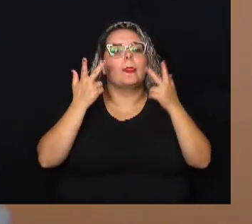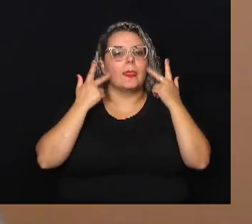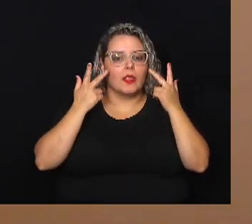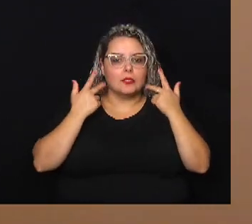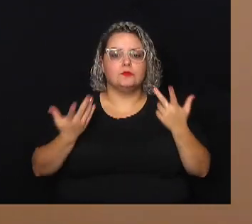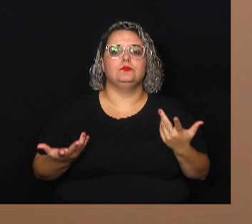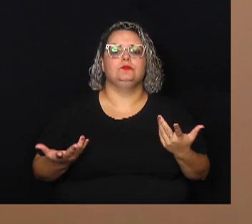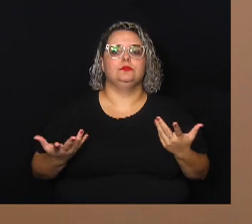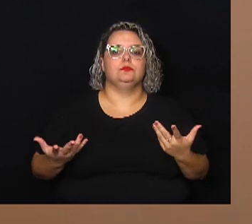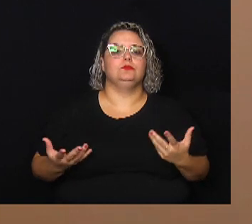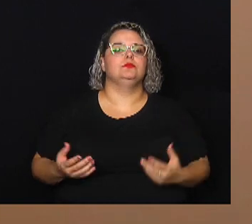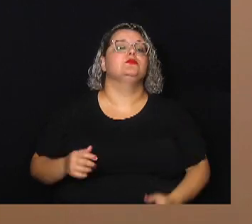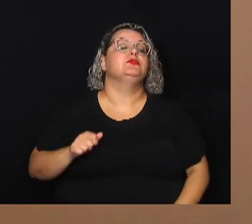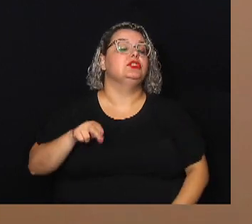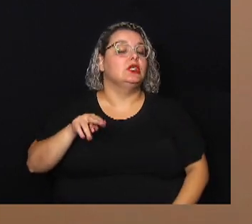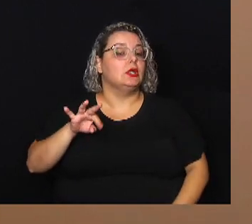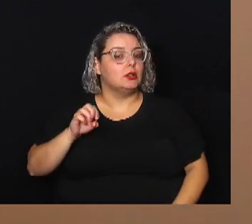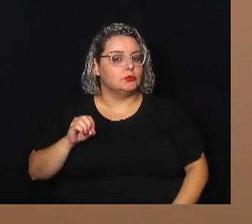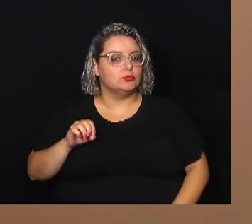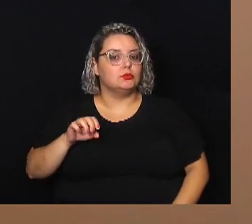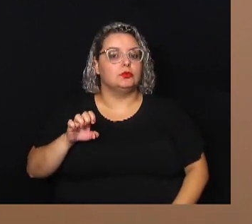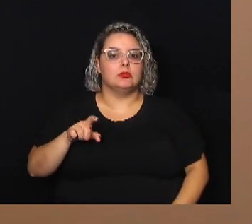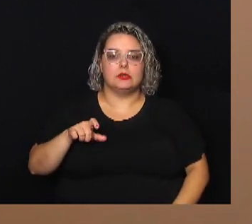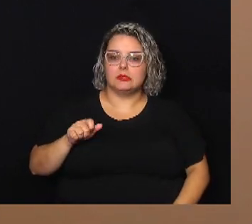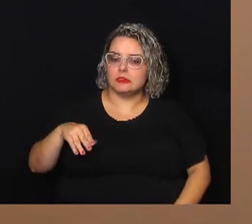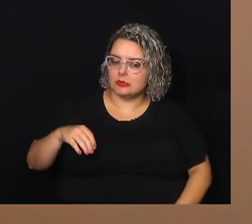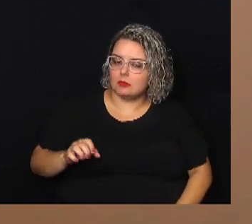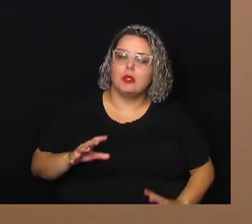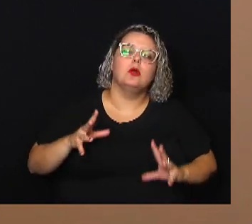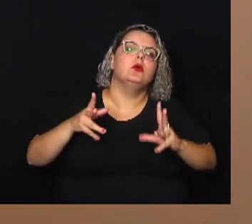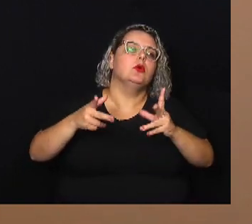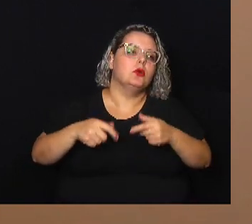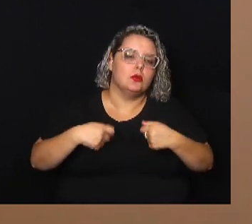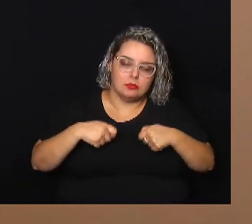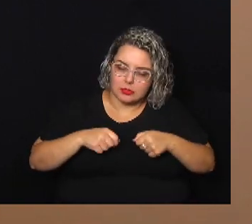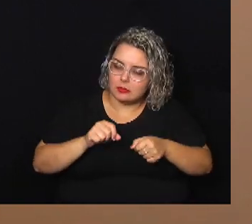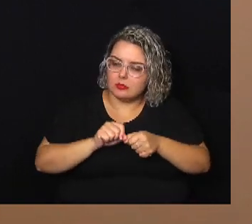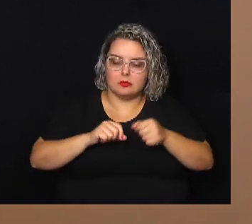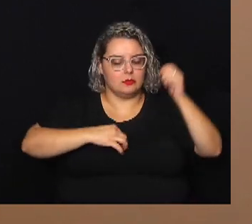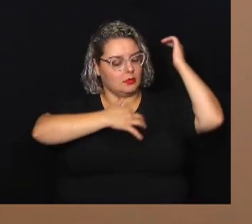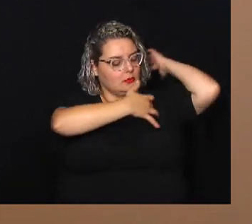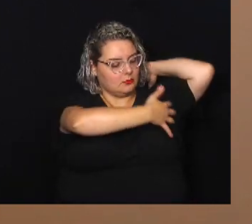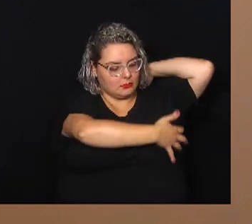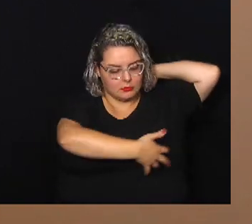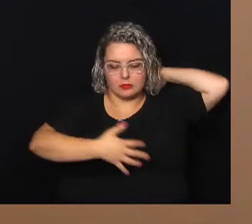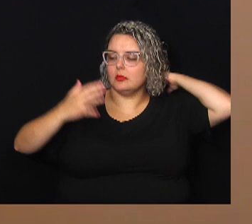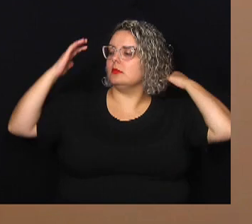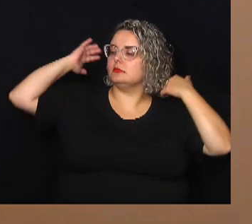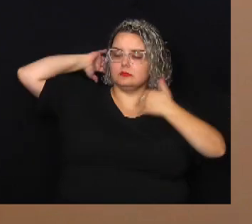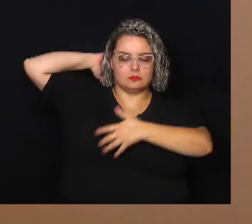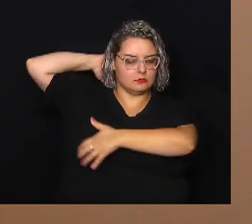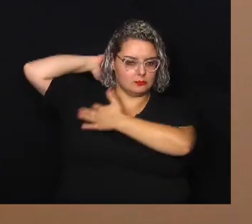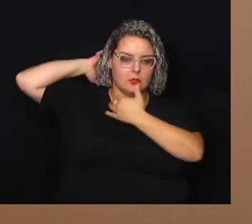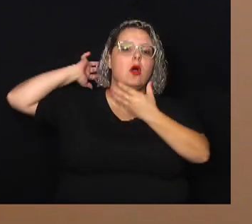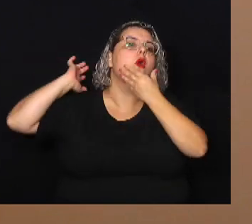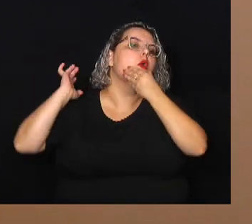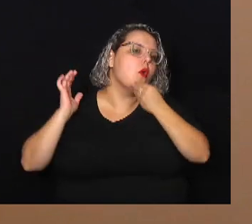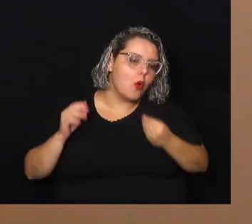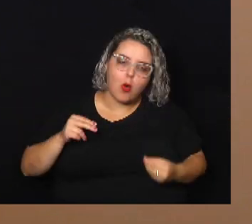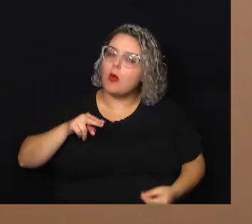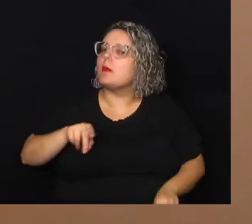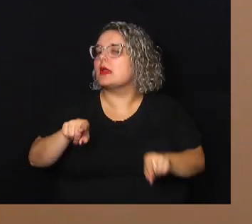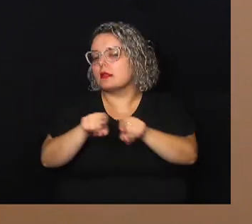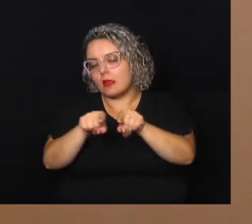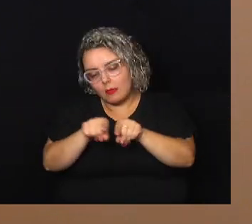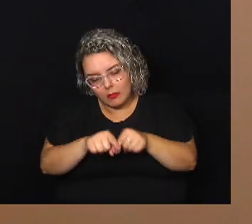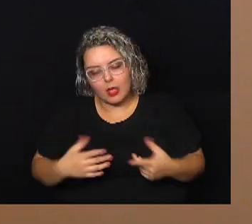pacote de autoexame que todo mundo tem que fazer, independente de ser homem ou mulher. A gente acaba falando muito do